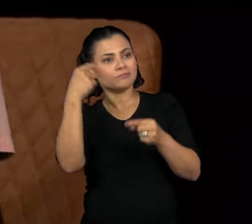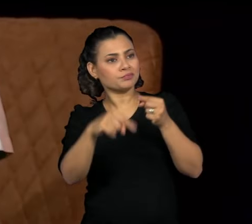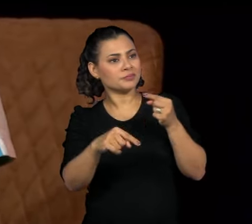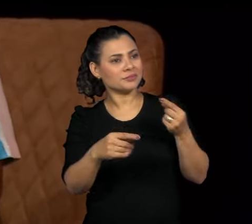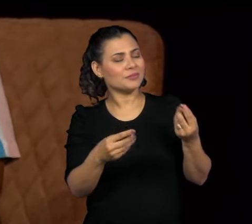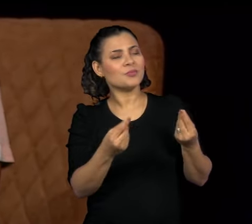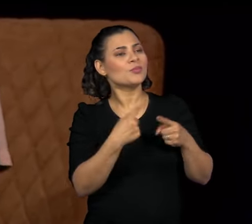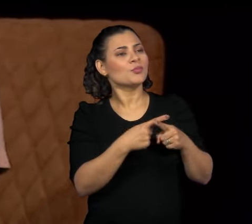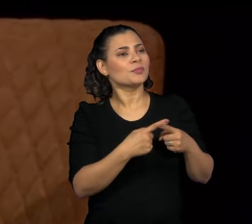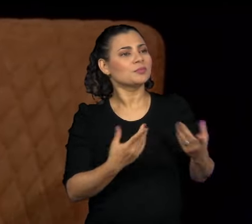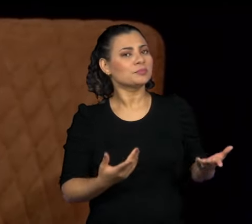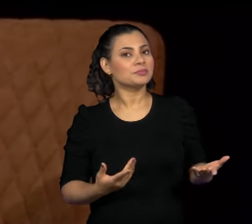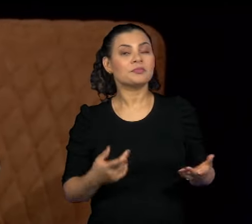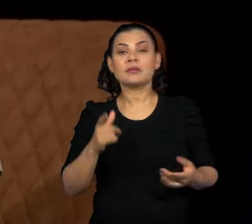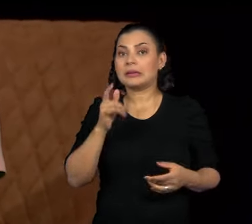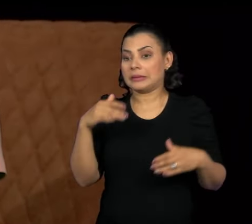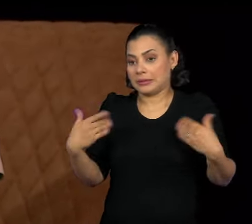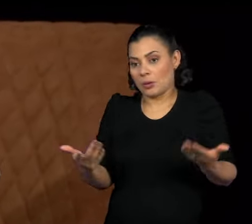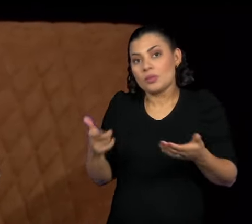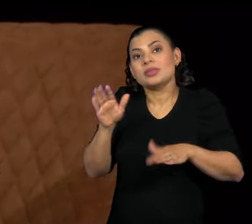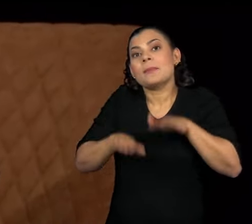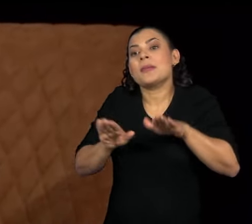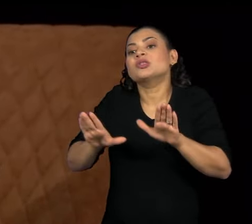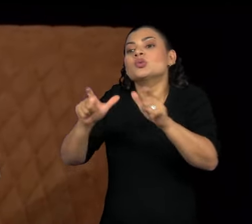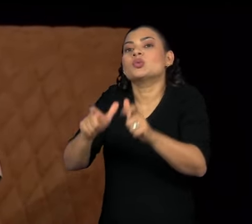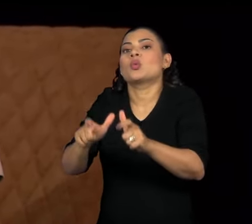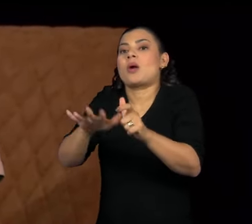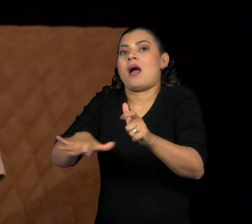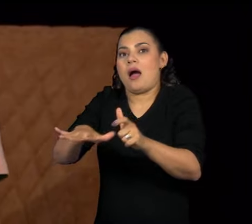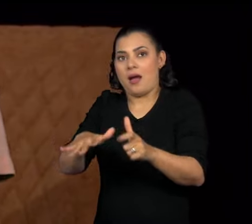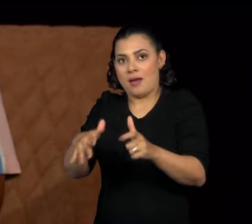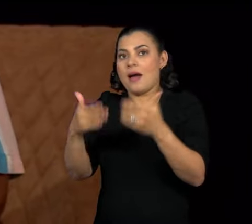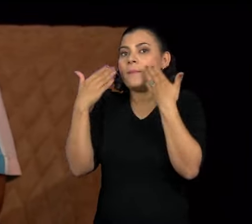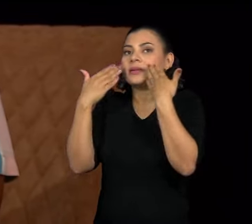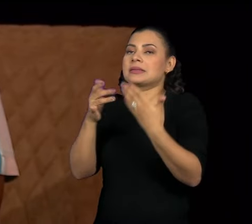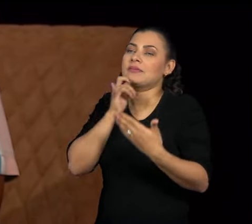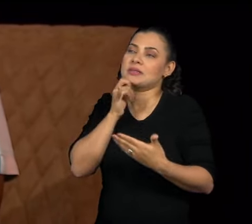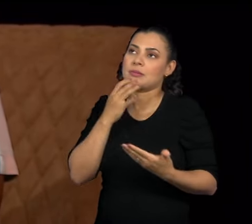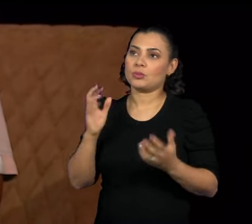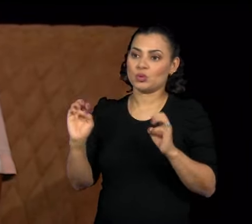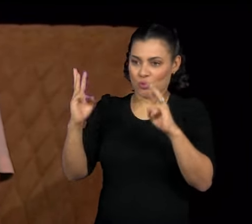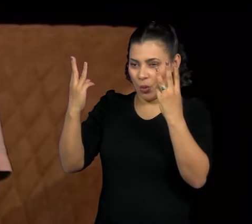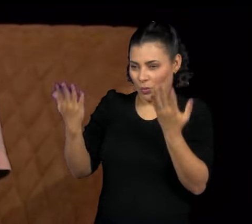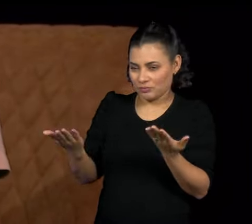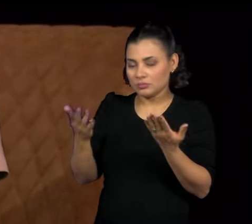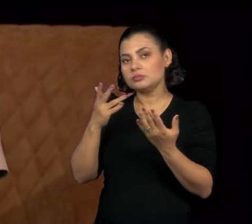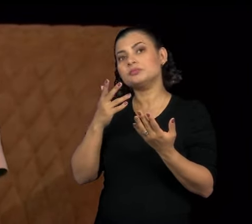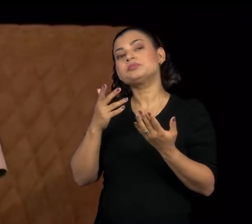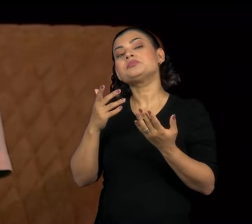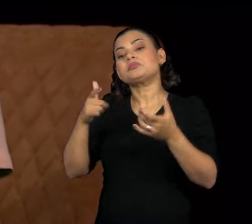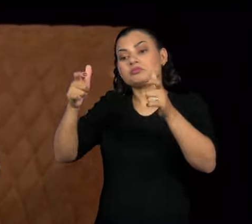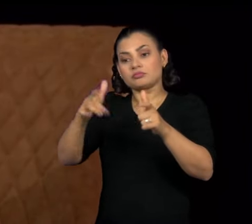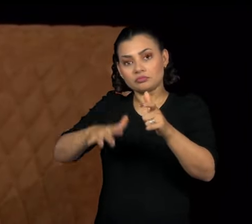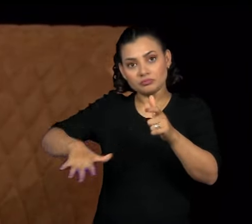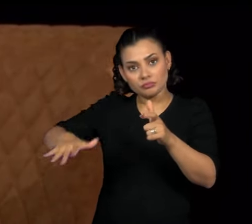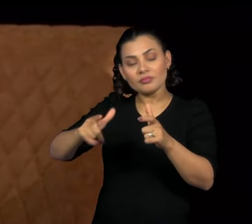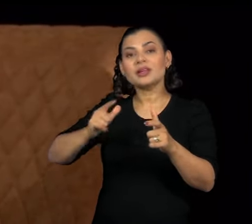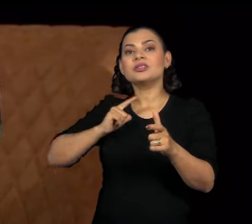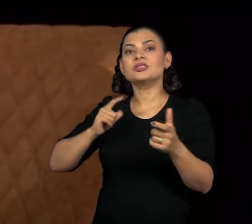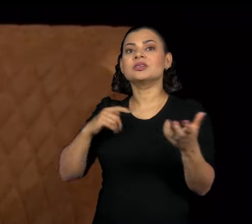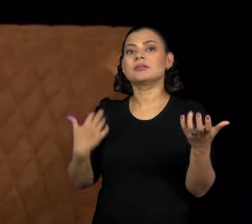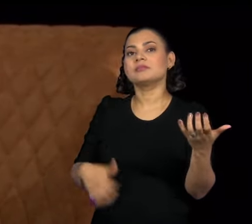porque. Casas. Então é o seguinte, as casas é tipo. É, onde tocava, vamos